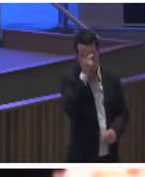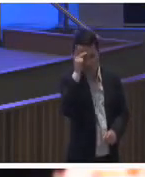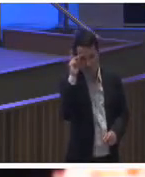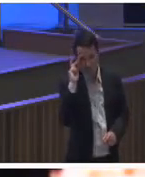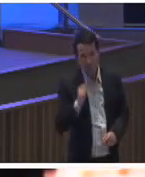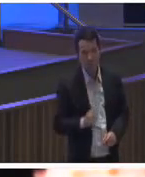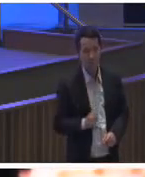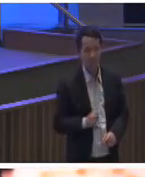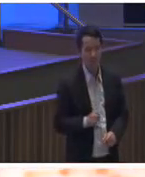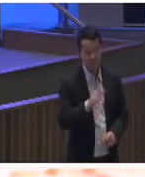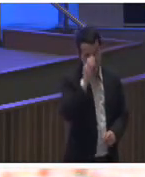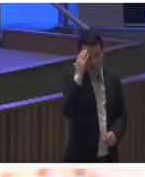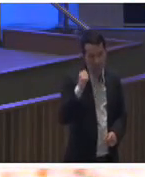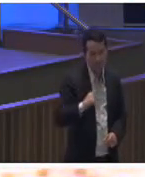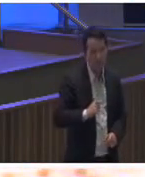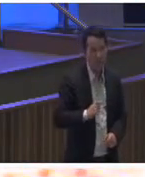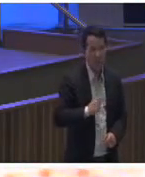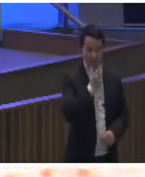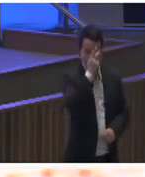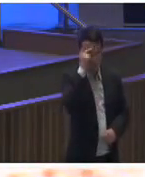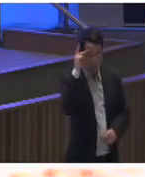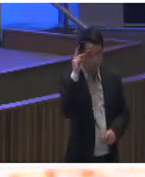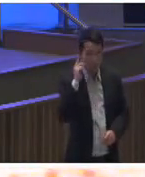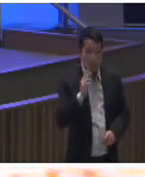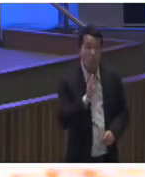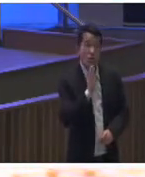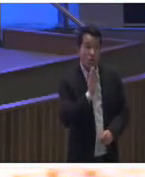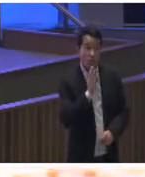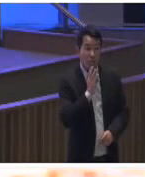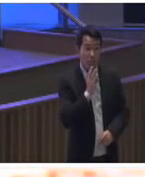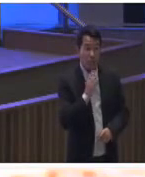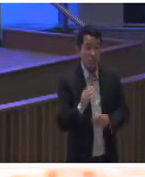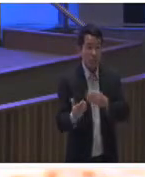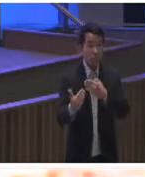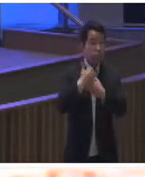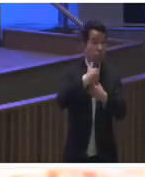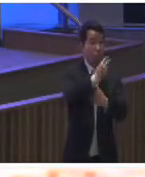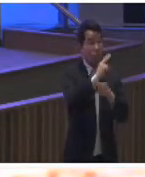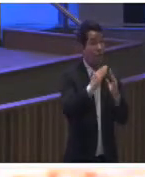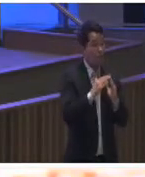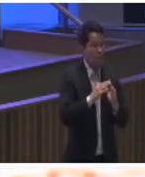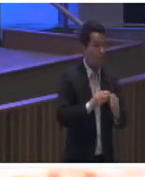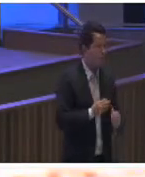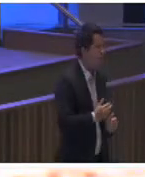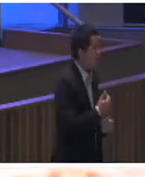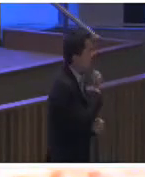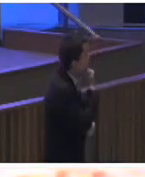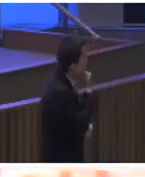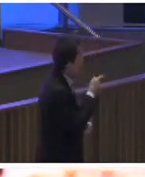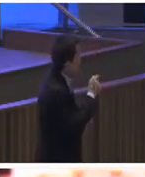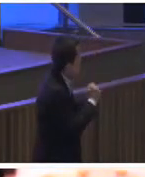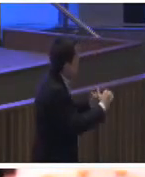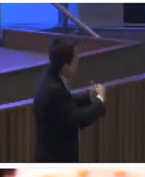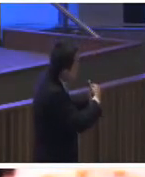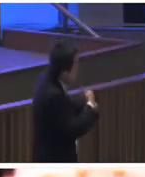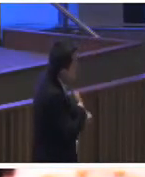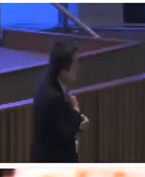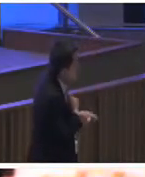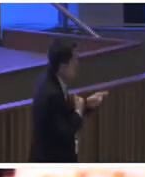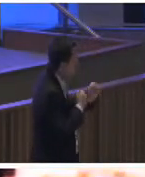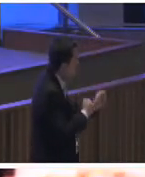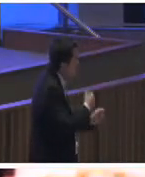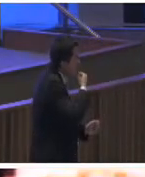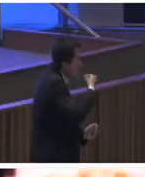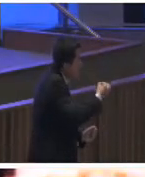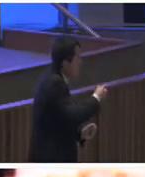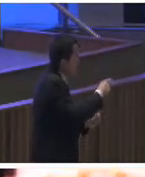pessoas vão bater na porta da sua casa para dizer: você pode me aconselhar sobre isso? Você pode dizer alguma coisa para mim? Você pode